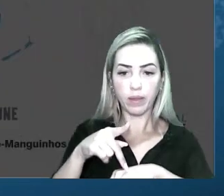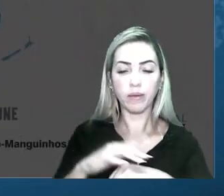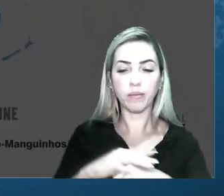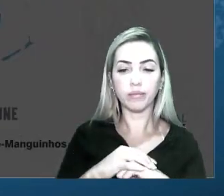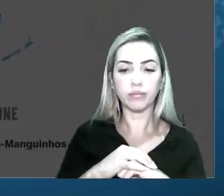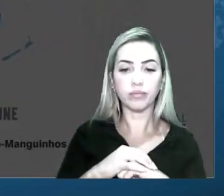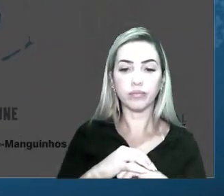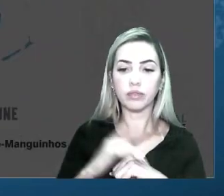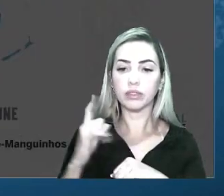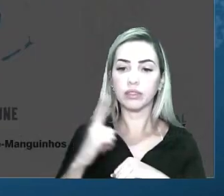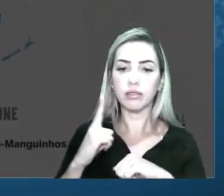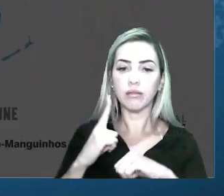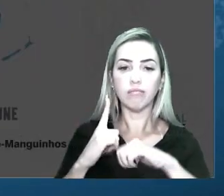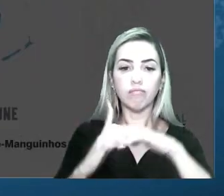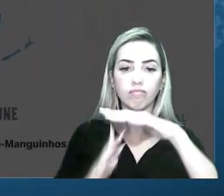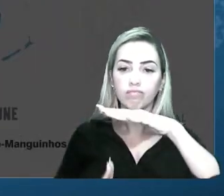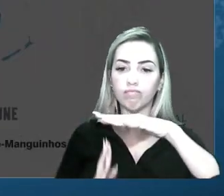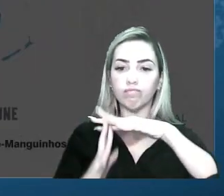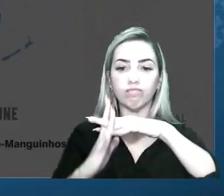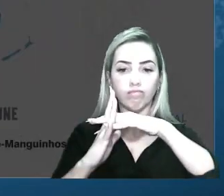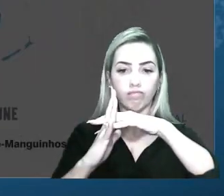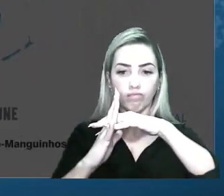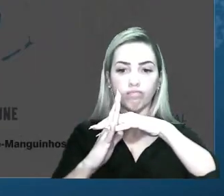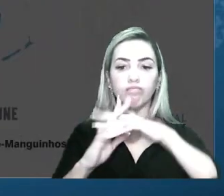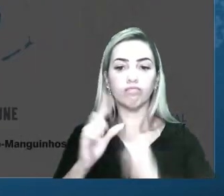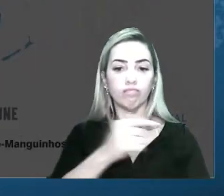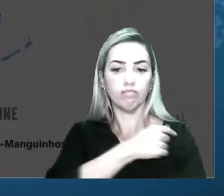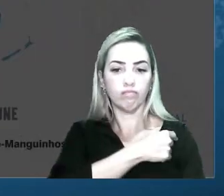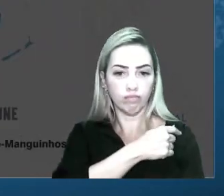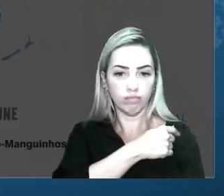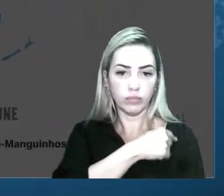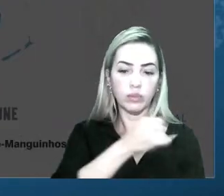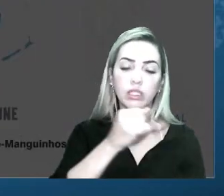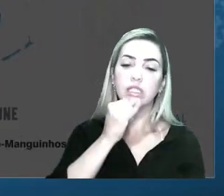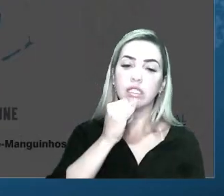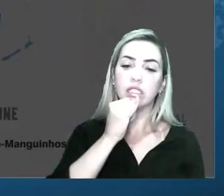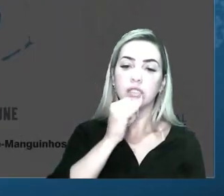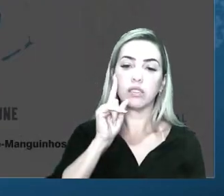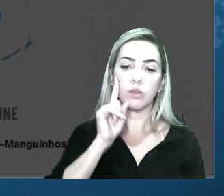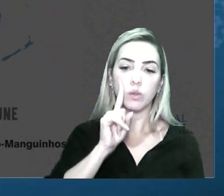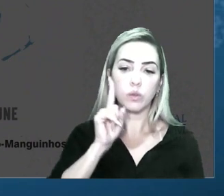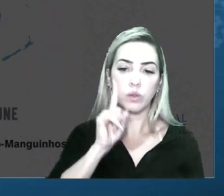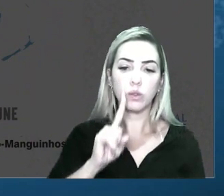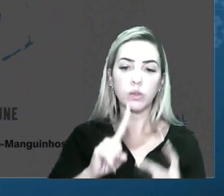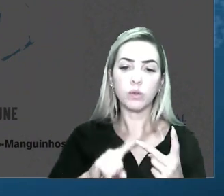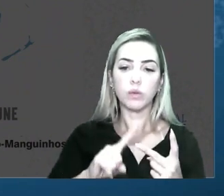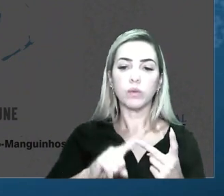altíssima cobertura vacinal, como Estados Unidos, Canadá,